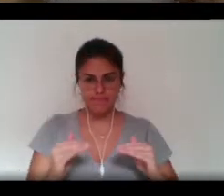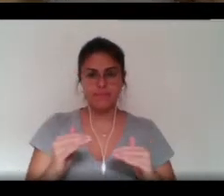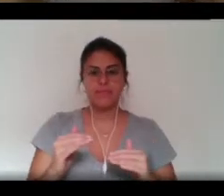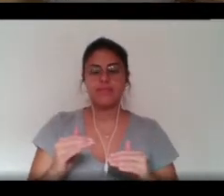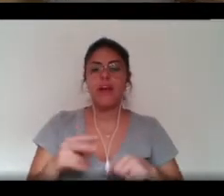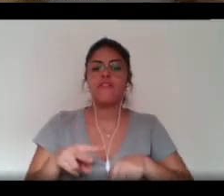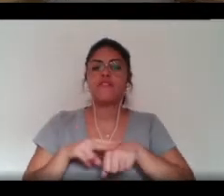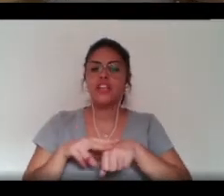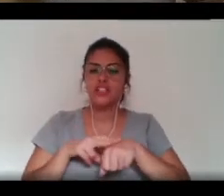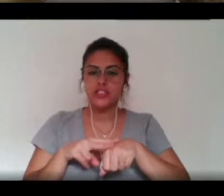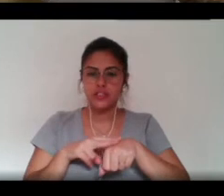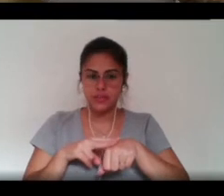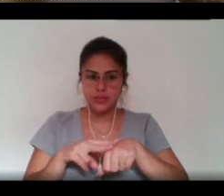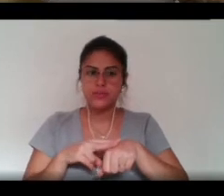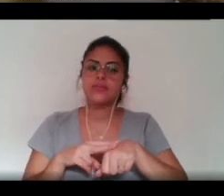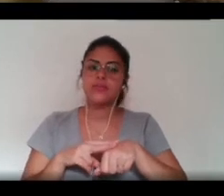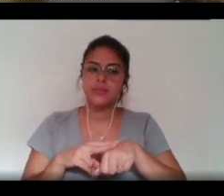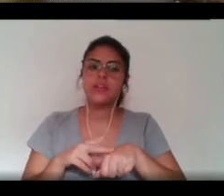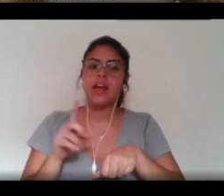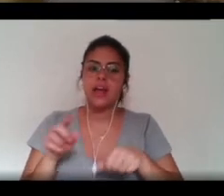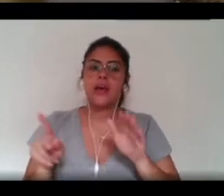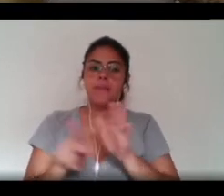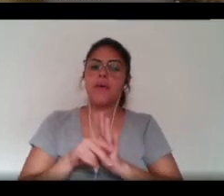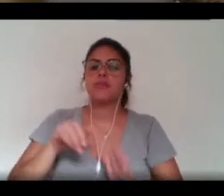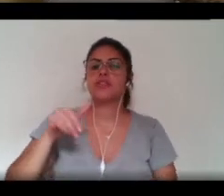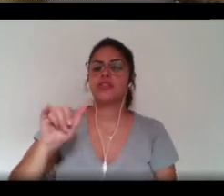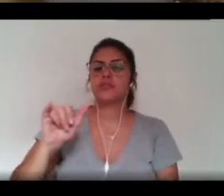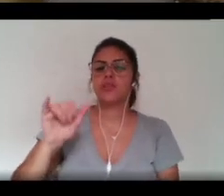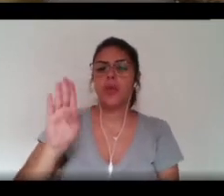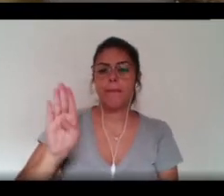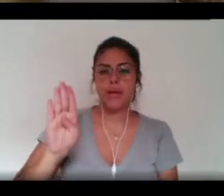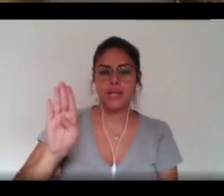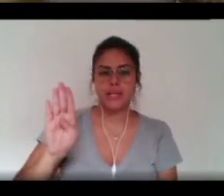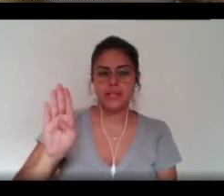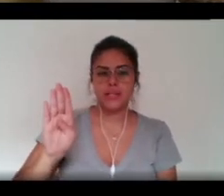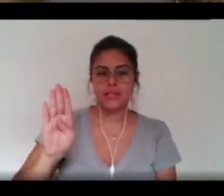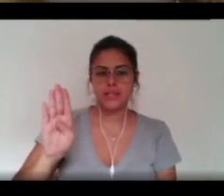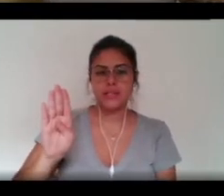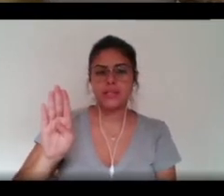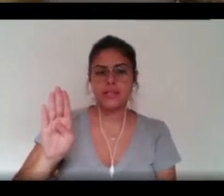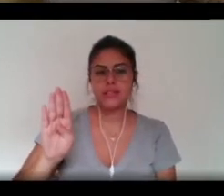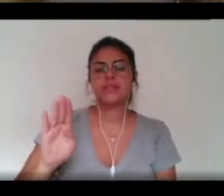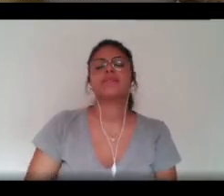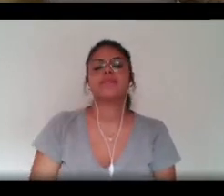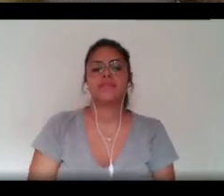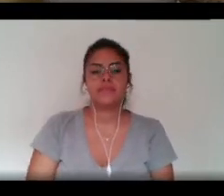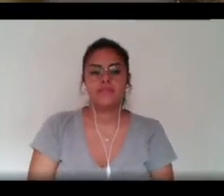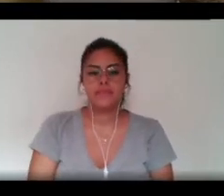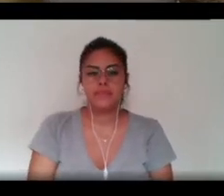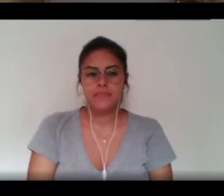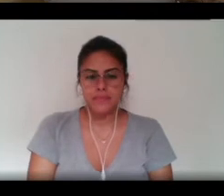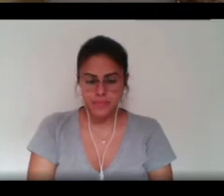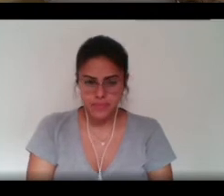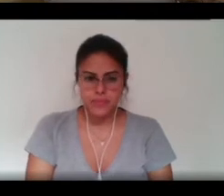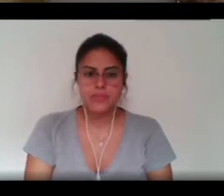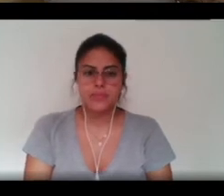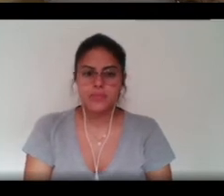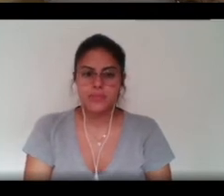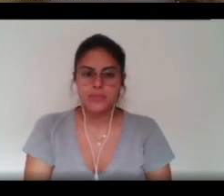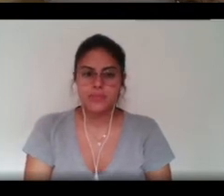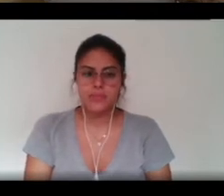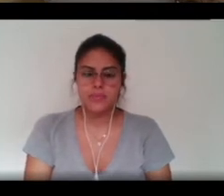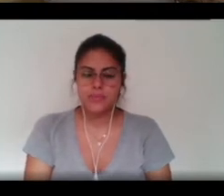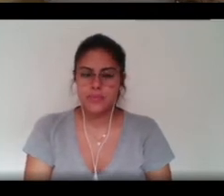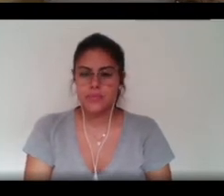equação em verde é a equação de YB, que é H menos G sobre 2T menos T0 ao